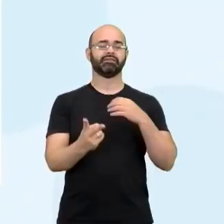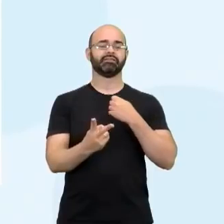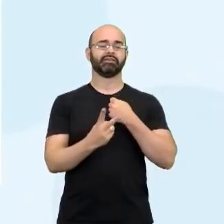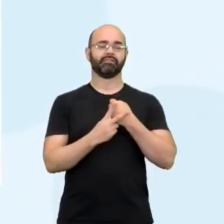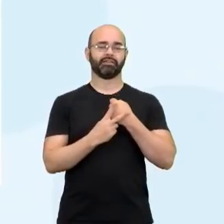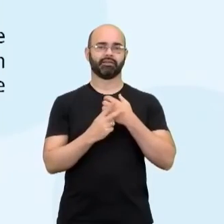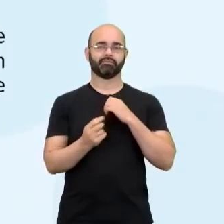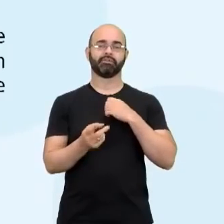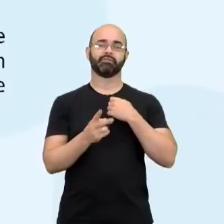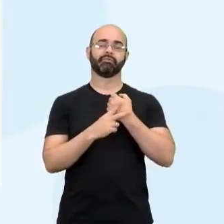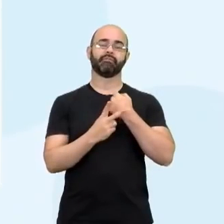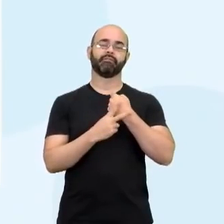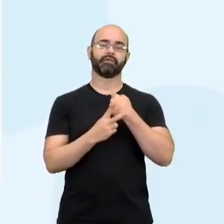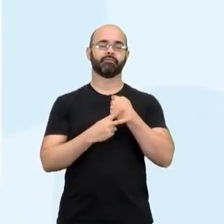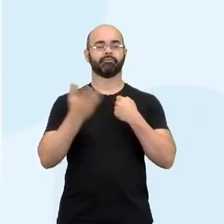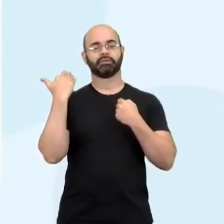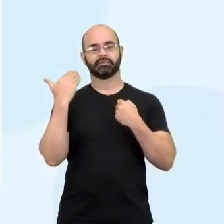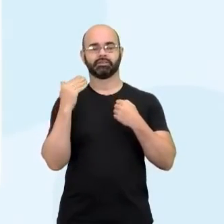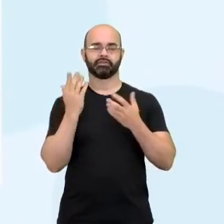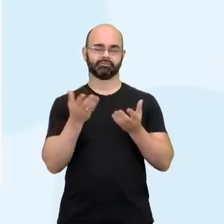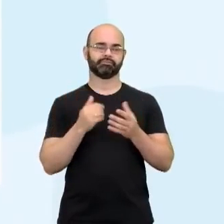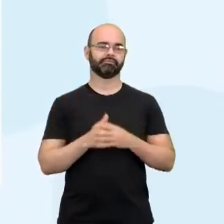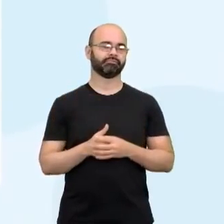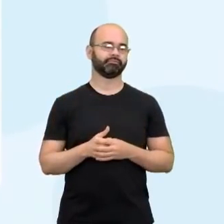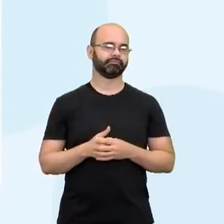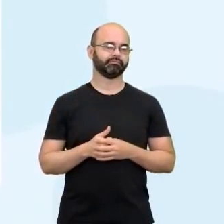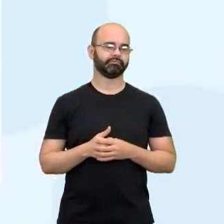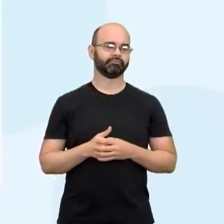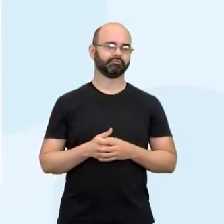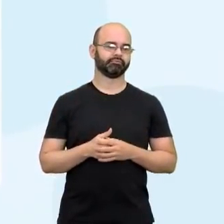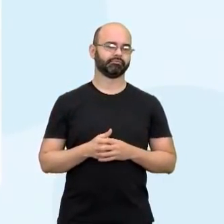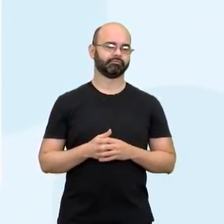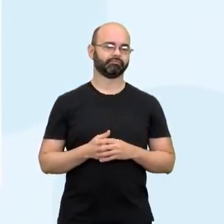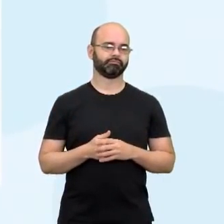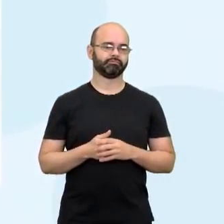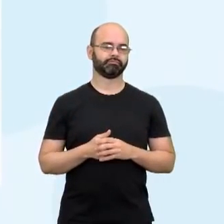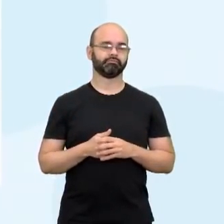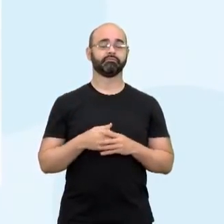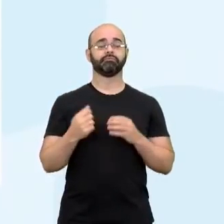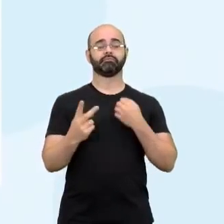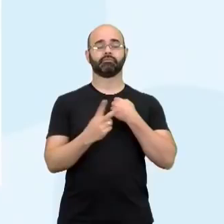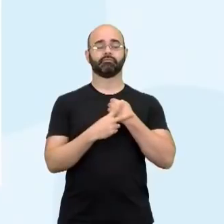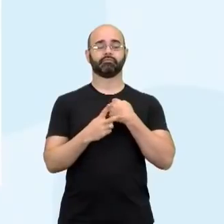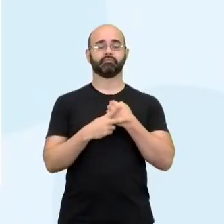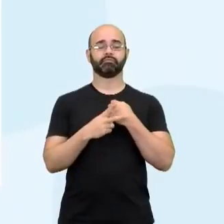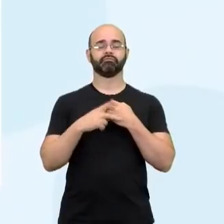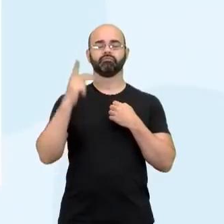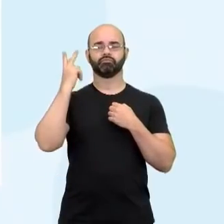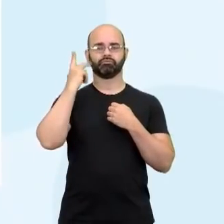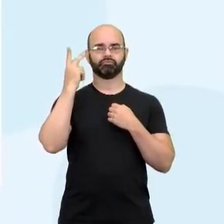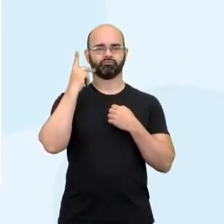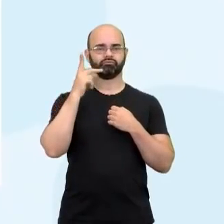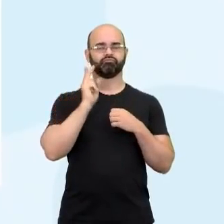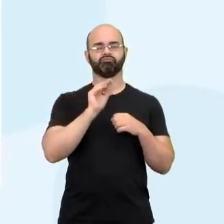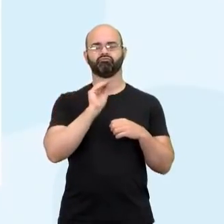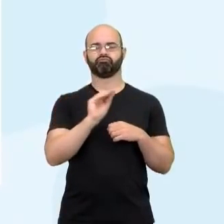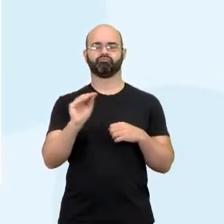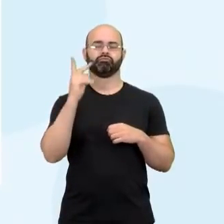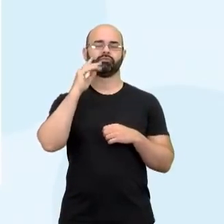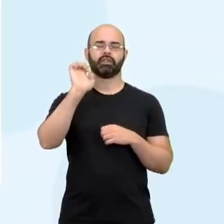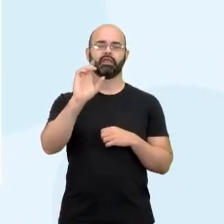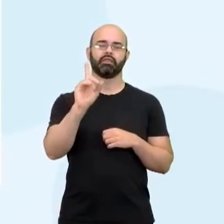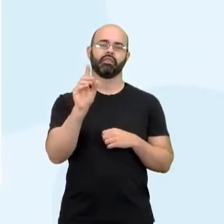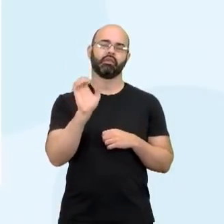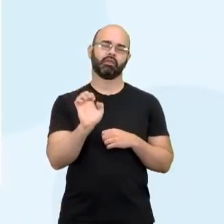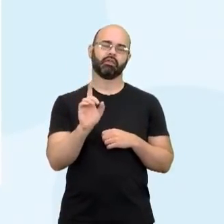no passado. E aí, o que acontece, né? A gente tem os verbos regulares, que são aqueles verbos que a gente coloca ed, E tem